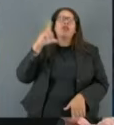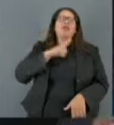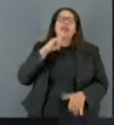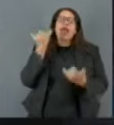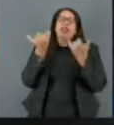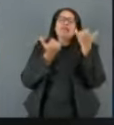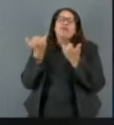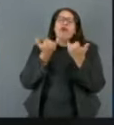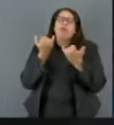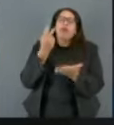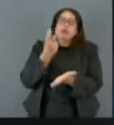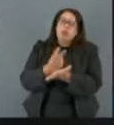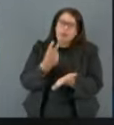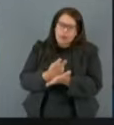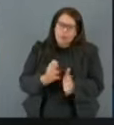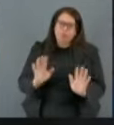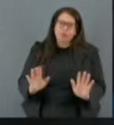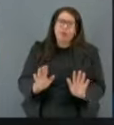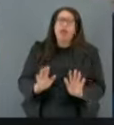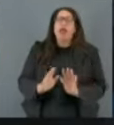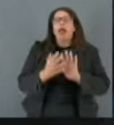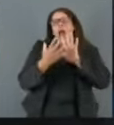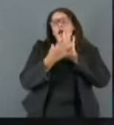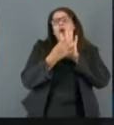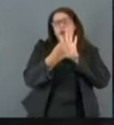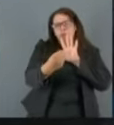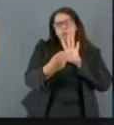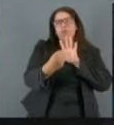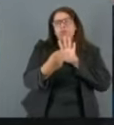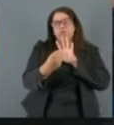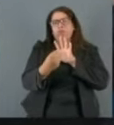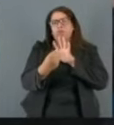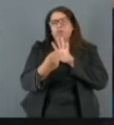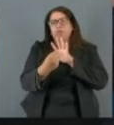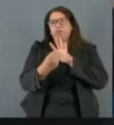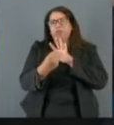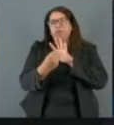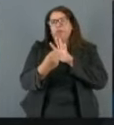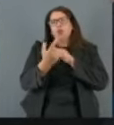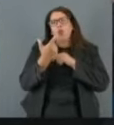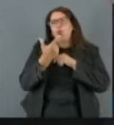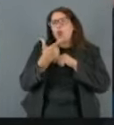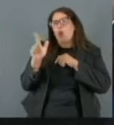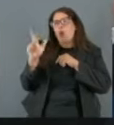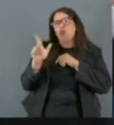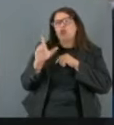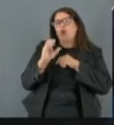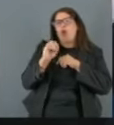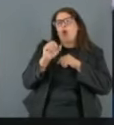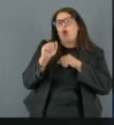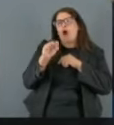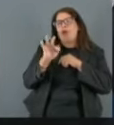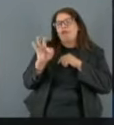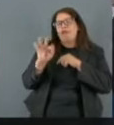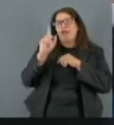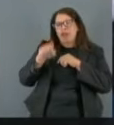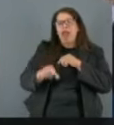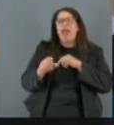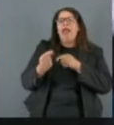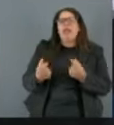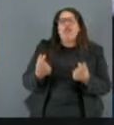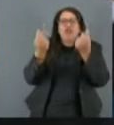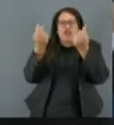diferentes. Um pouco é o modelo, embora com outra finalidade, do COAF, né, destinado à finalidade de prevenção à